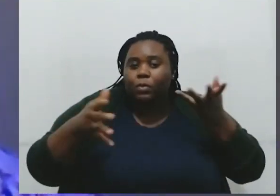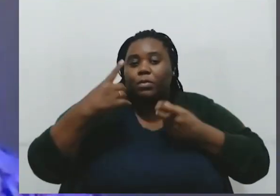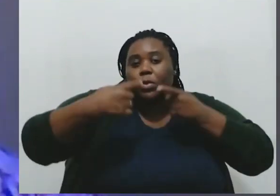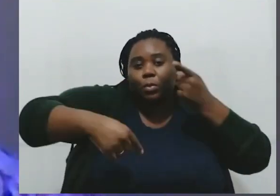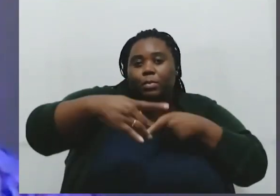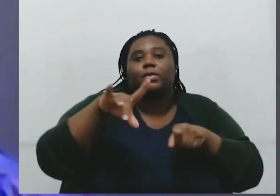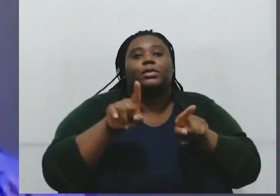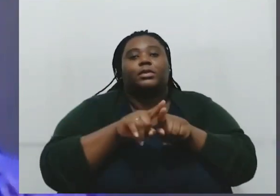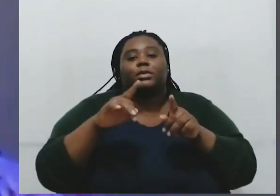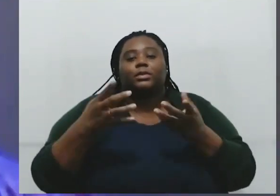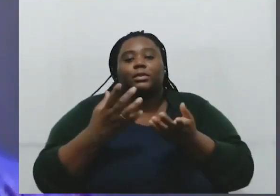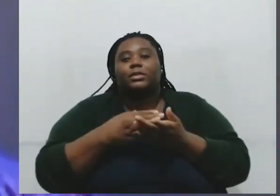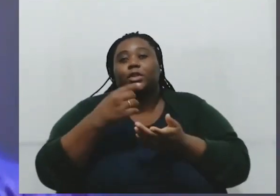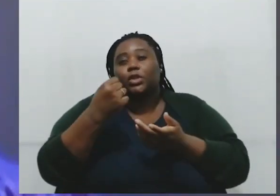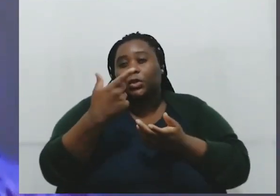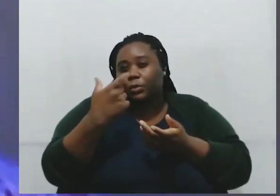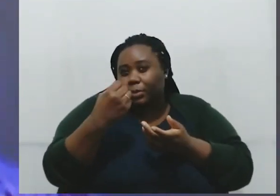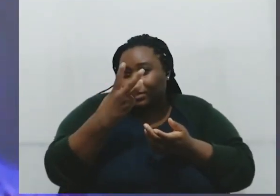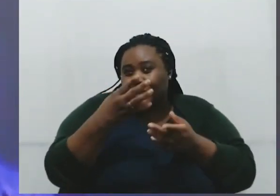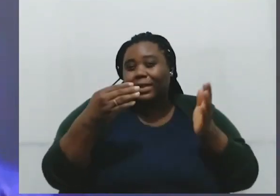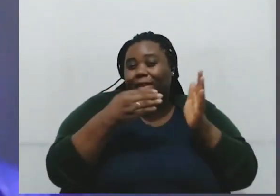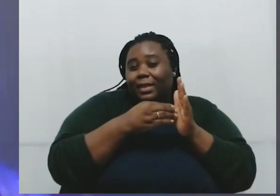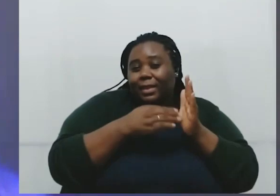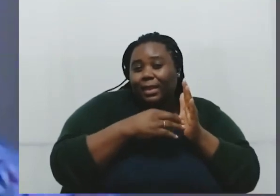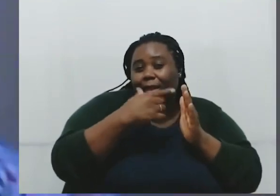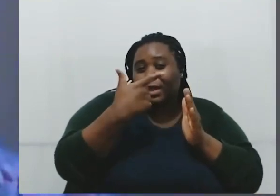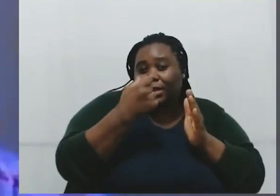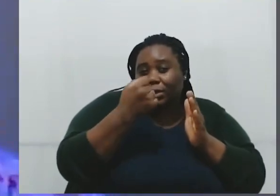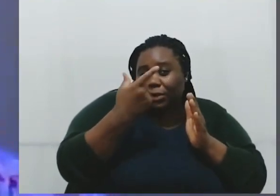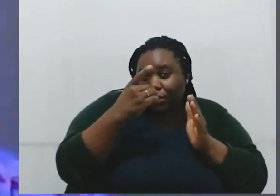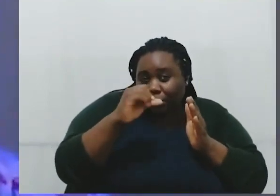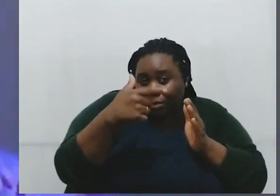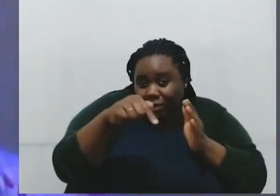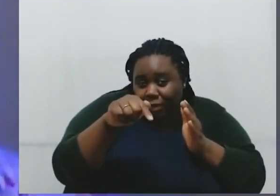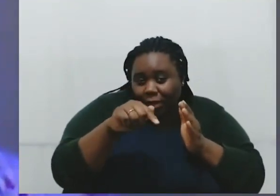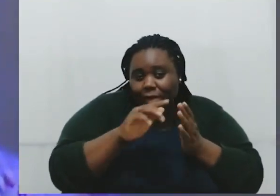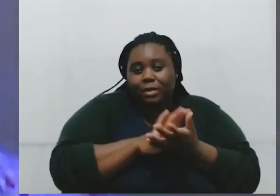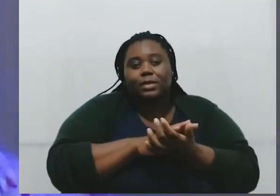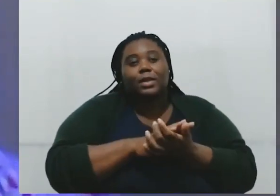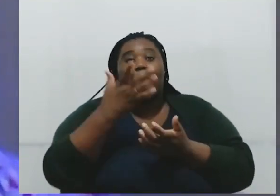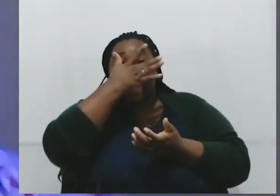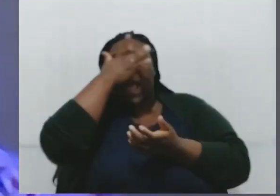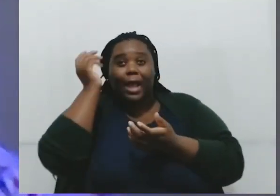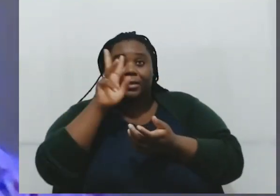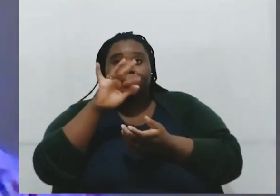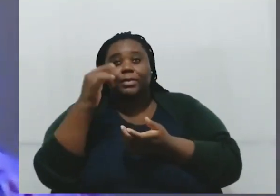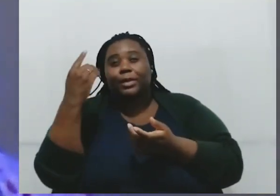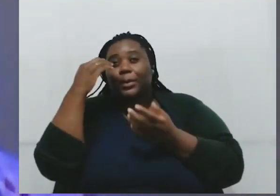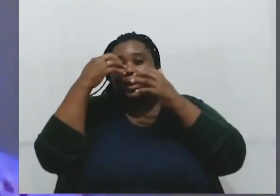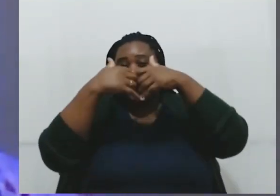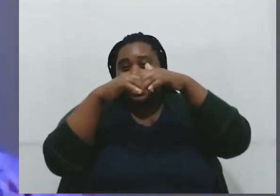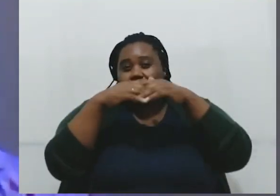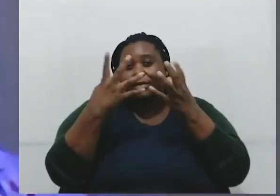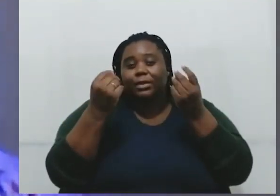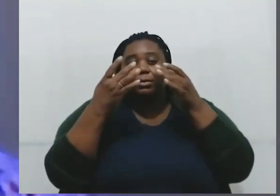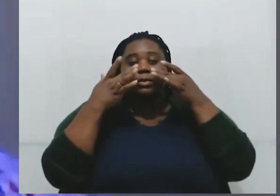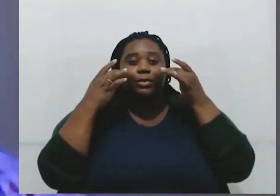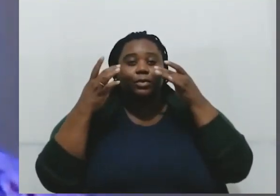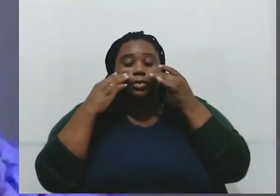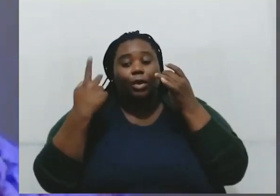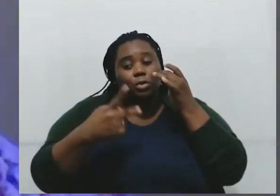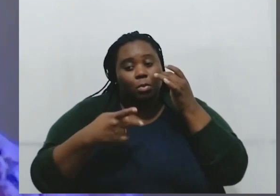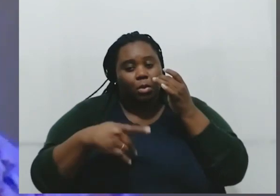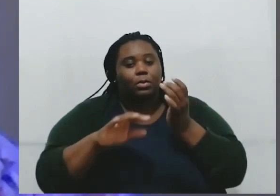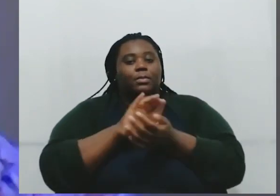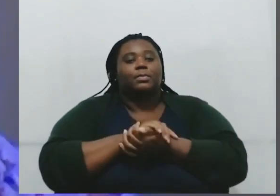público porto-velhense tem refletido muito no teatro local. Eu participo de um festival que é muito importante aqui na região, que é o Festival de Teatro da